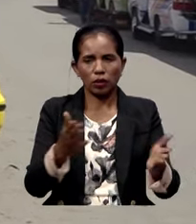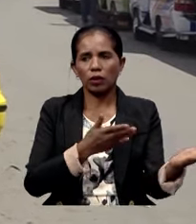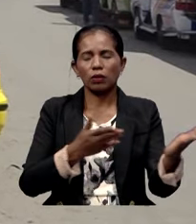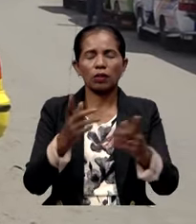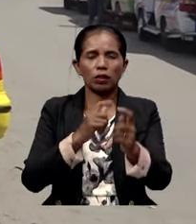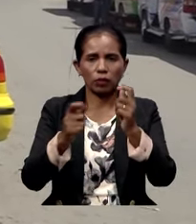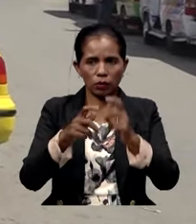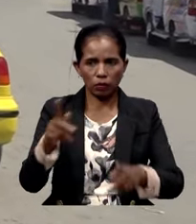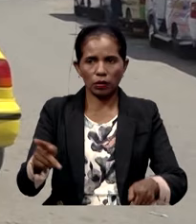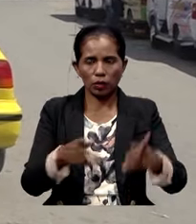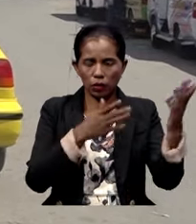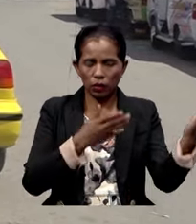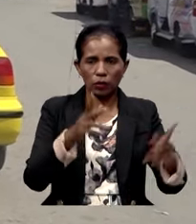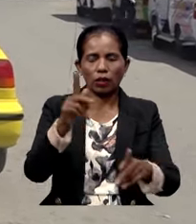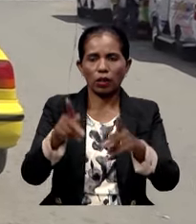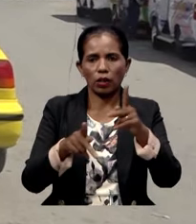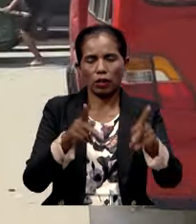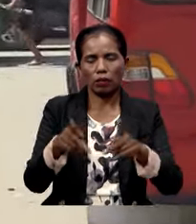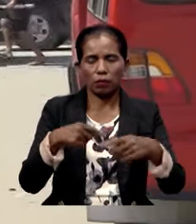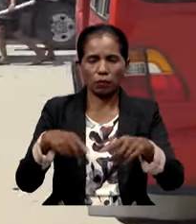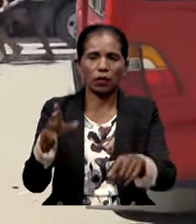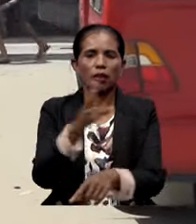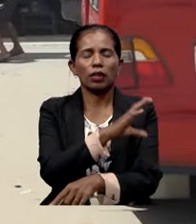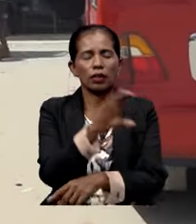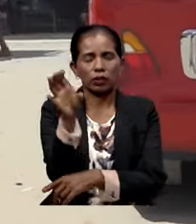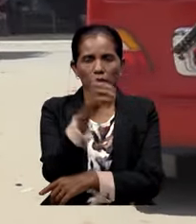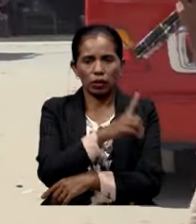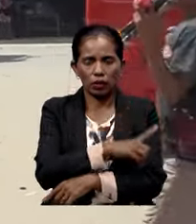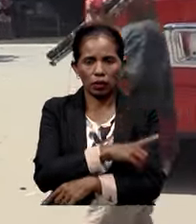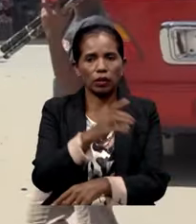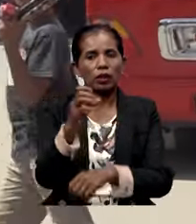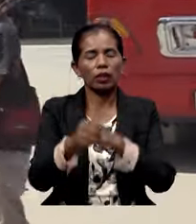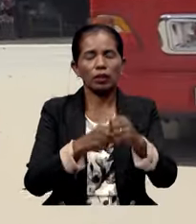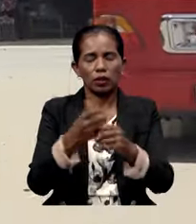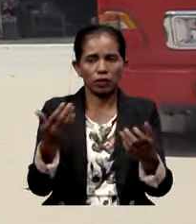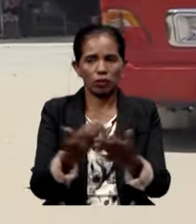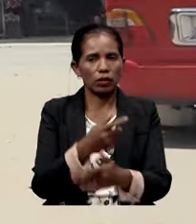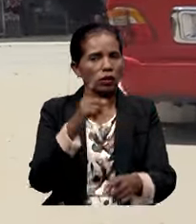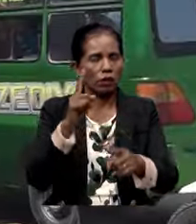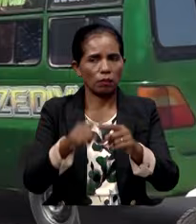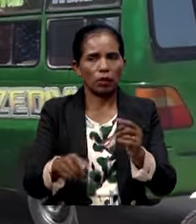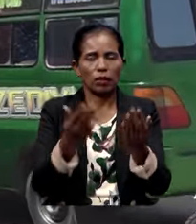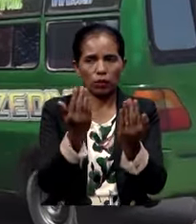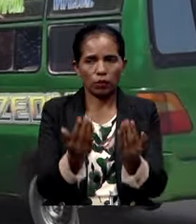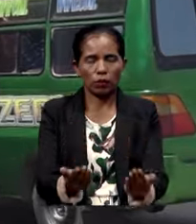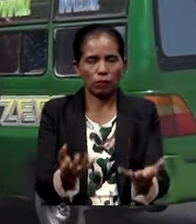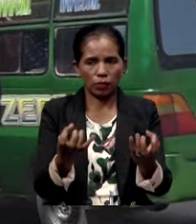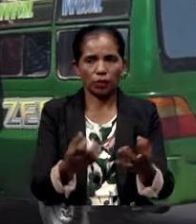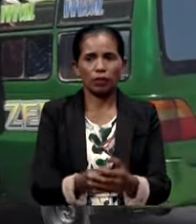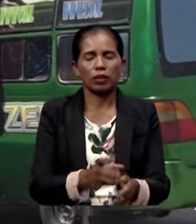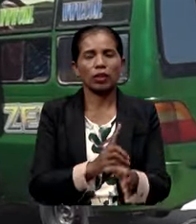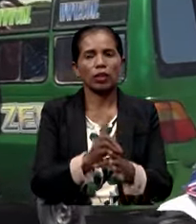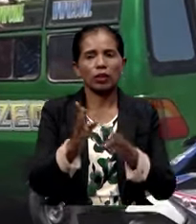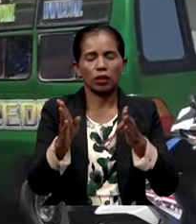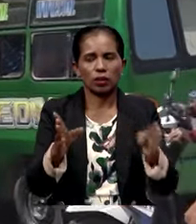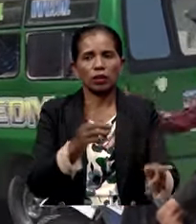transporte público, a tutula passageiros e a celebração Lorong Natal no Ano Novo, Tinanfong, labele liu careta na capacidade. Diretor Interino Direção